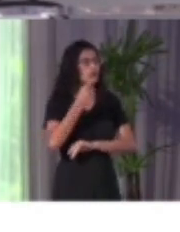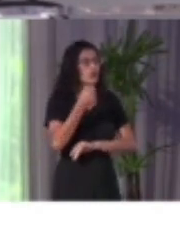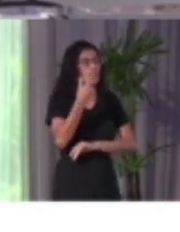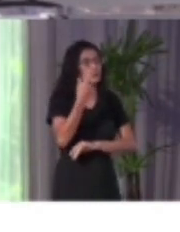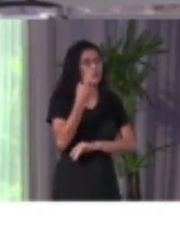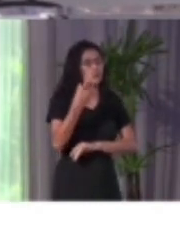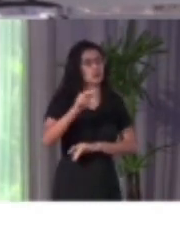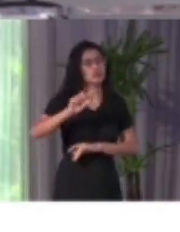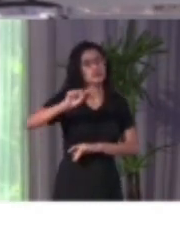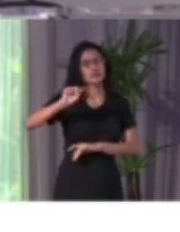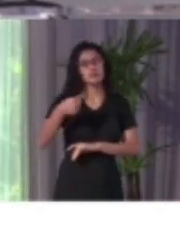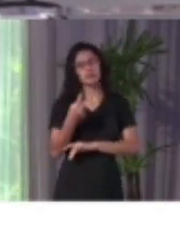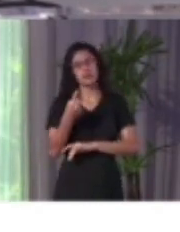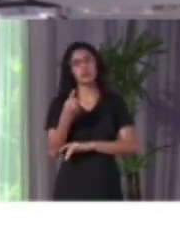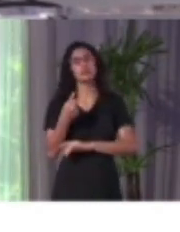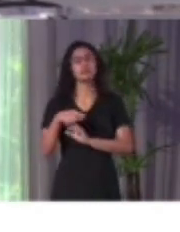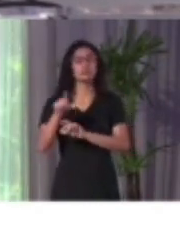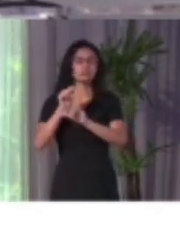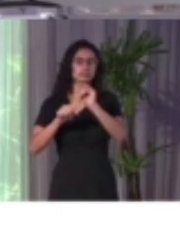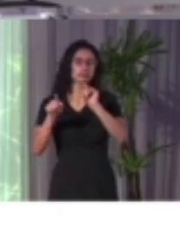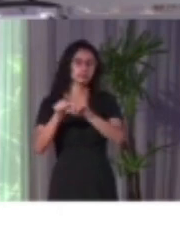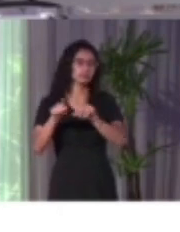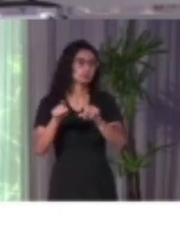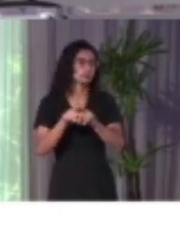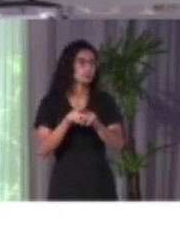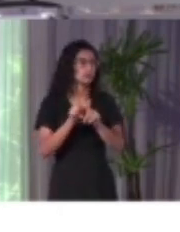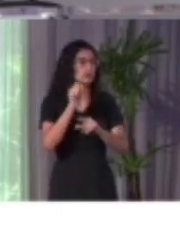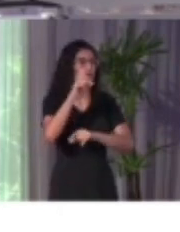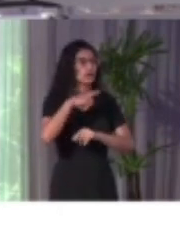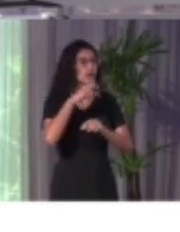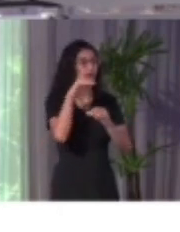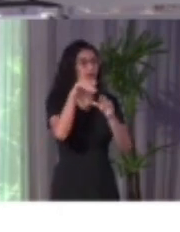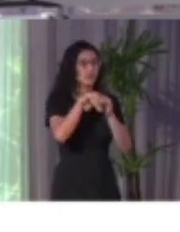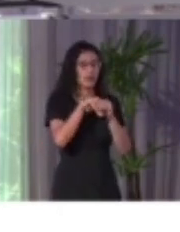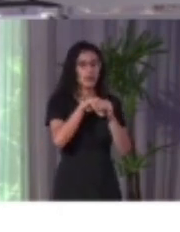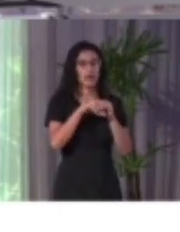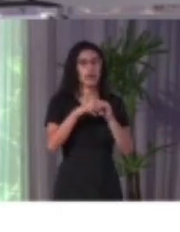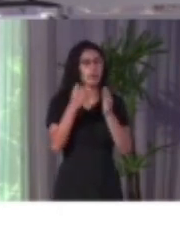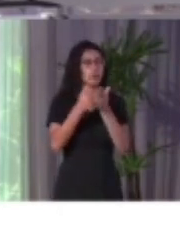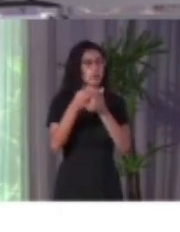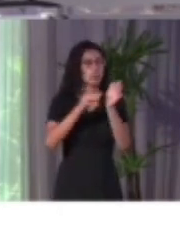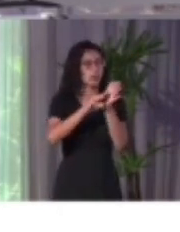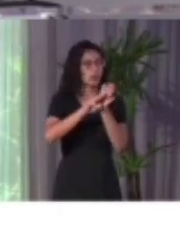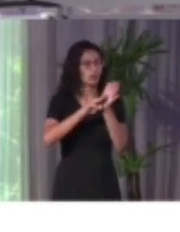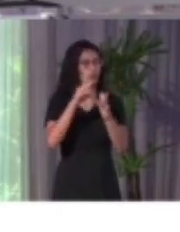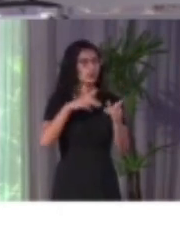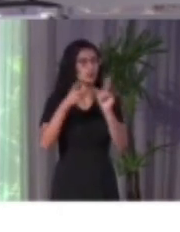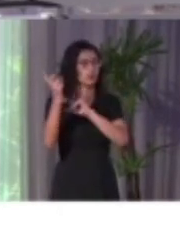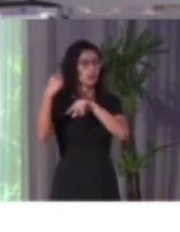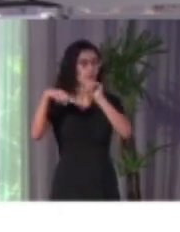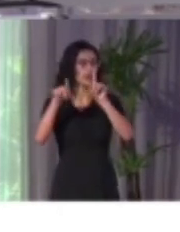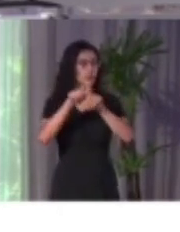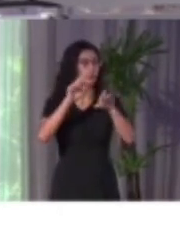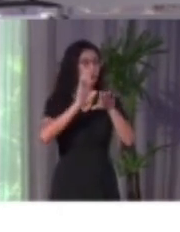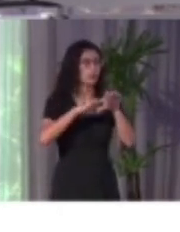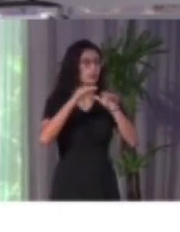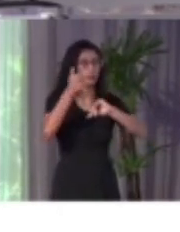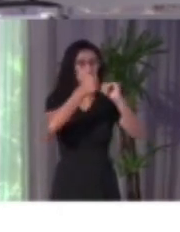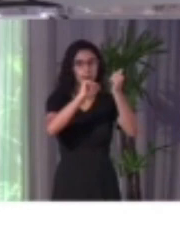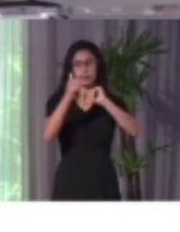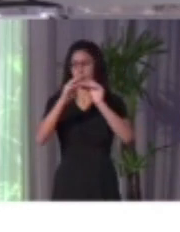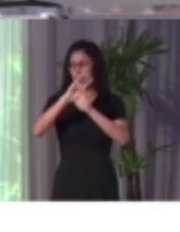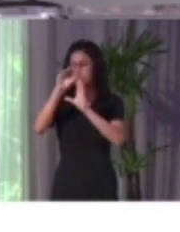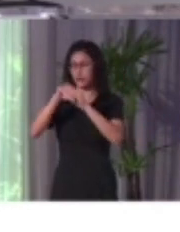12 mil contribuições no formulário de experiência e opinião, sendo que, dentre elas, a partir da metodologia que eu desenvolvi e para fazer a análise